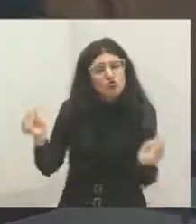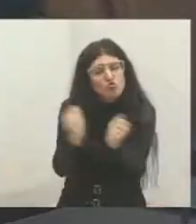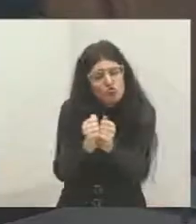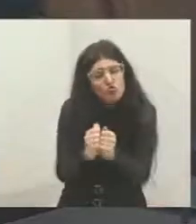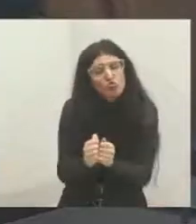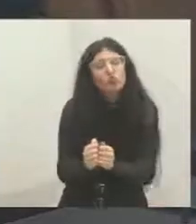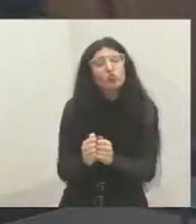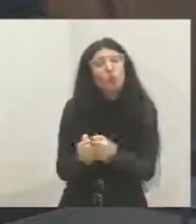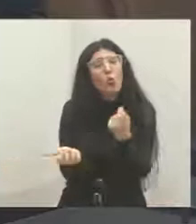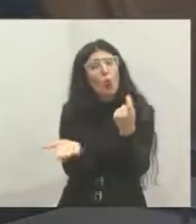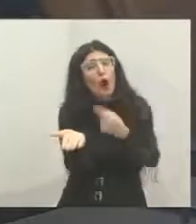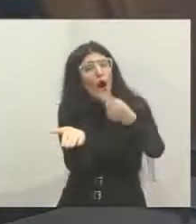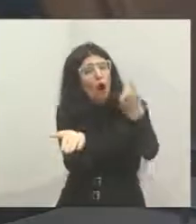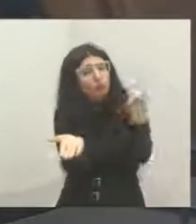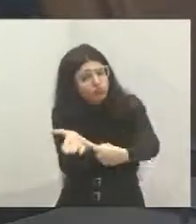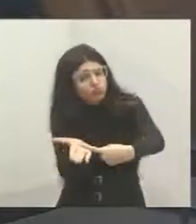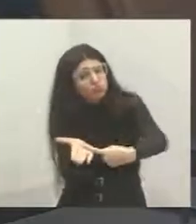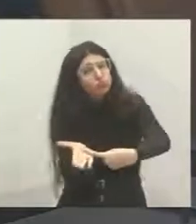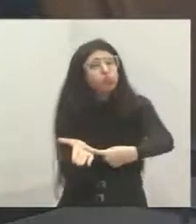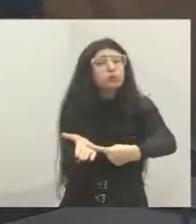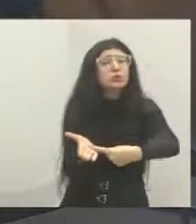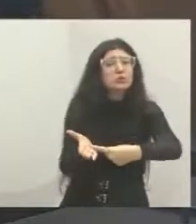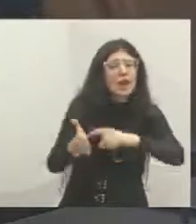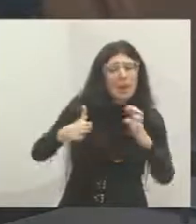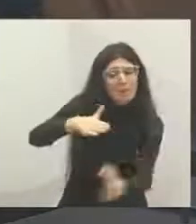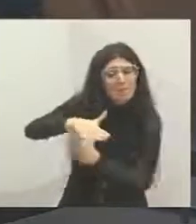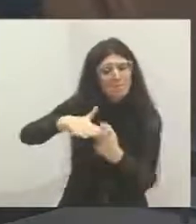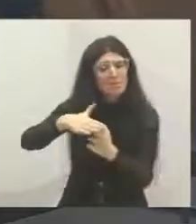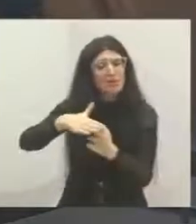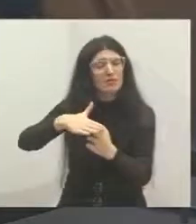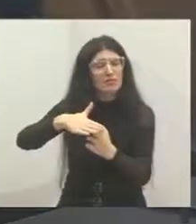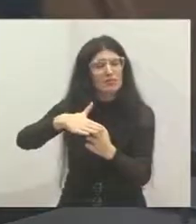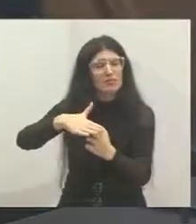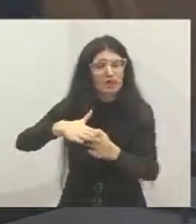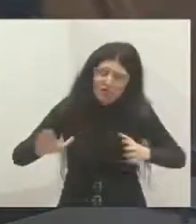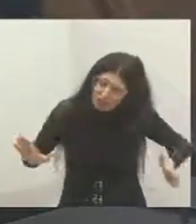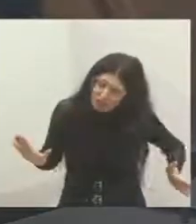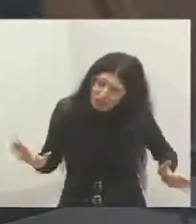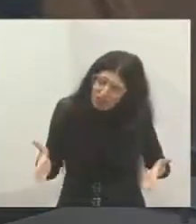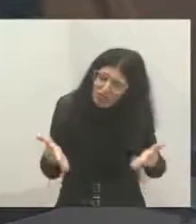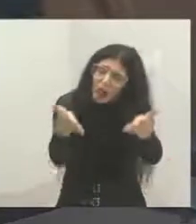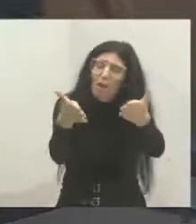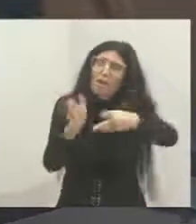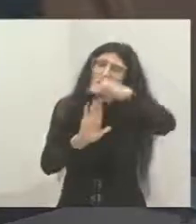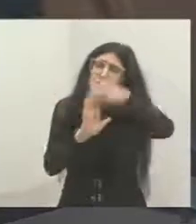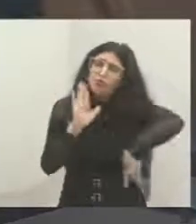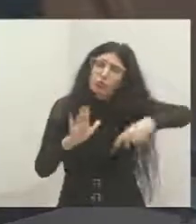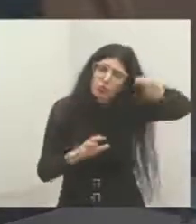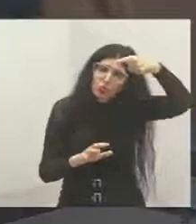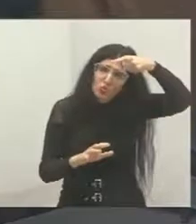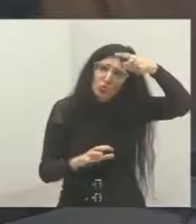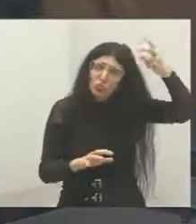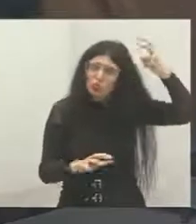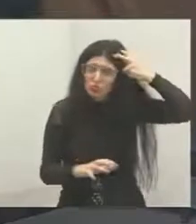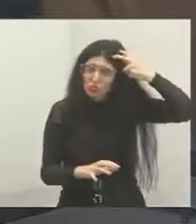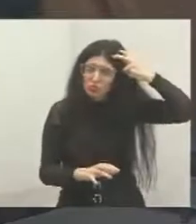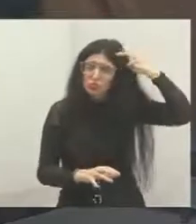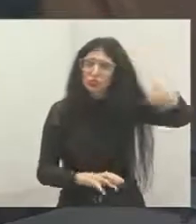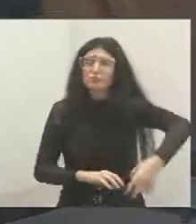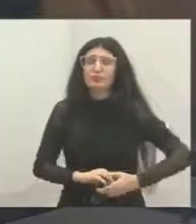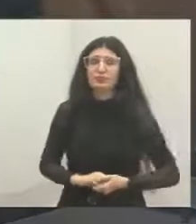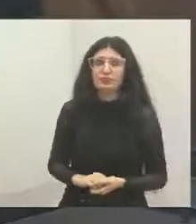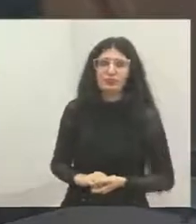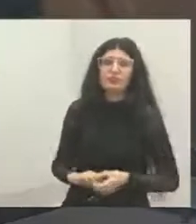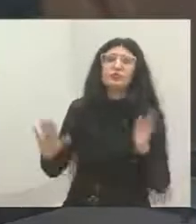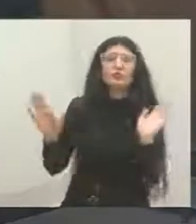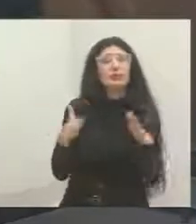prefeitura e vai indicar, incentivar o projeto cultural. Então, esses projetos que